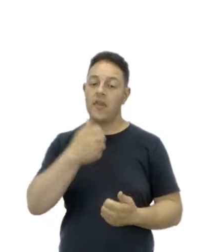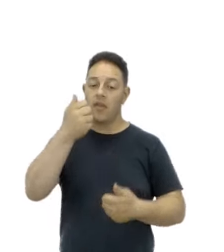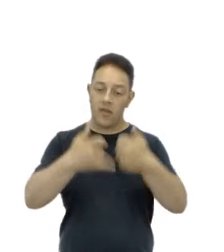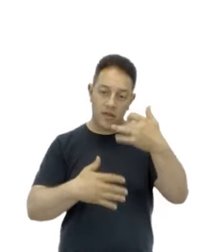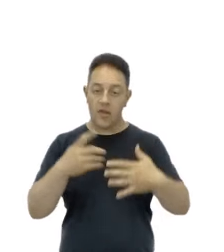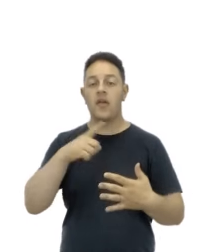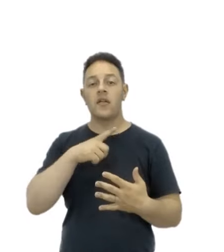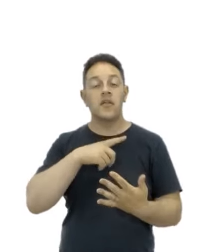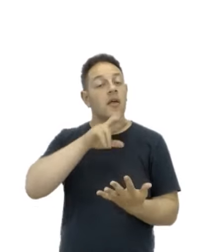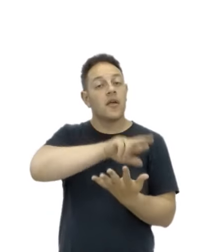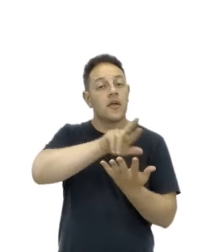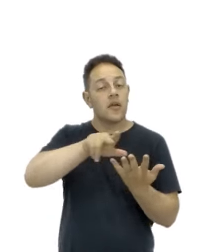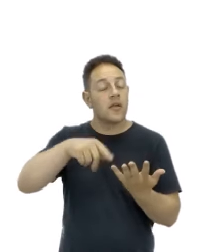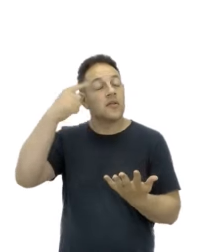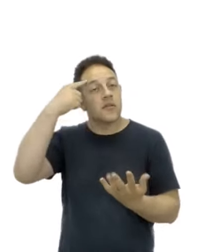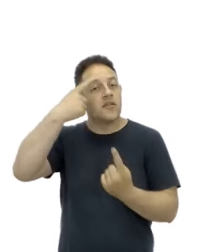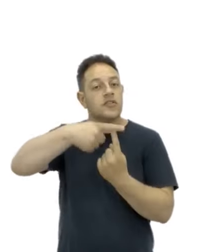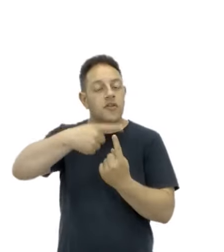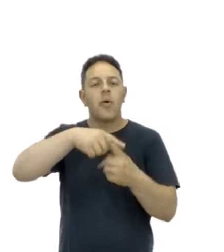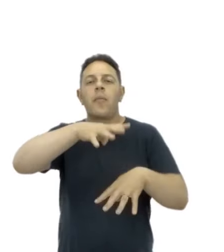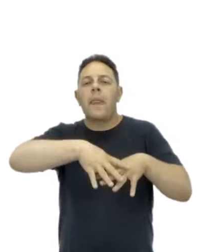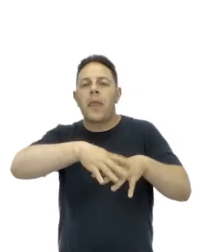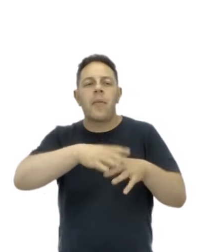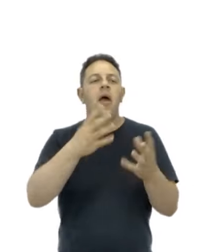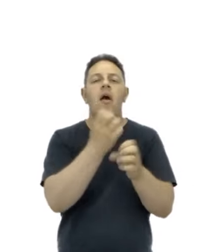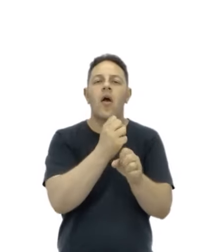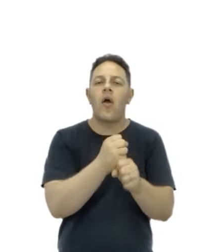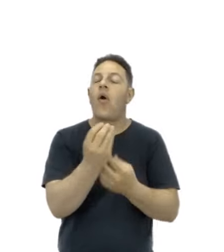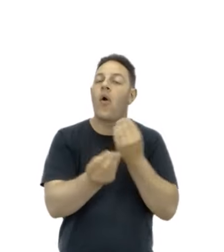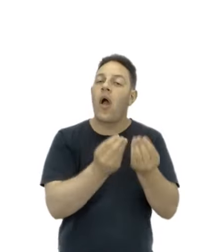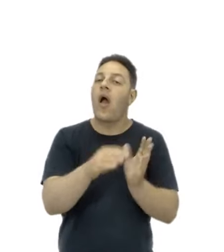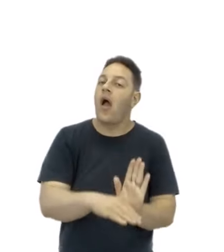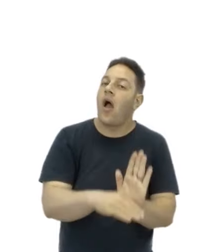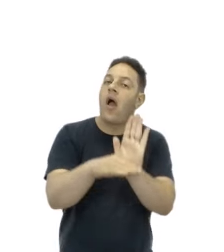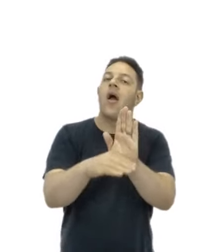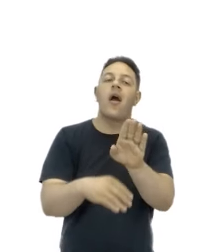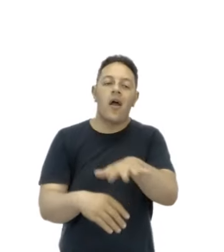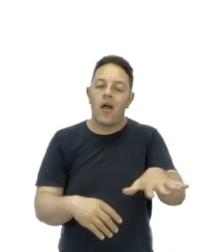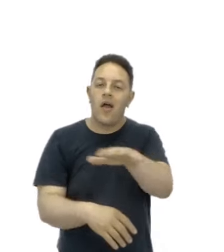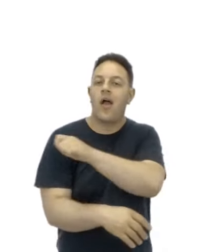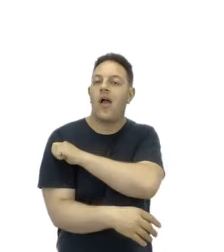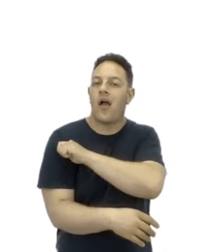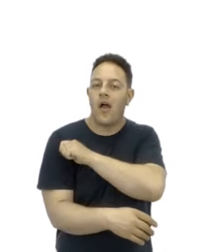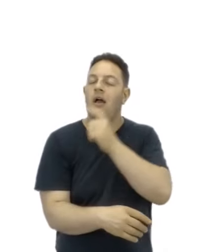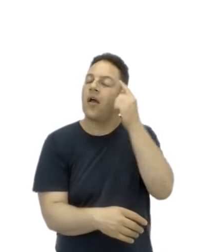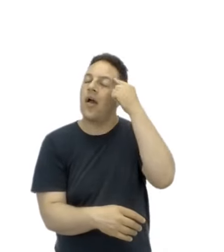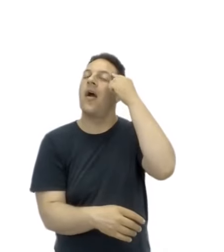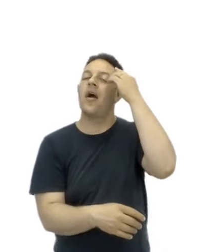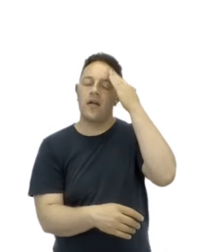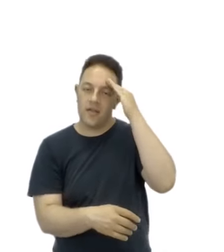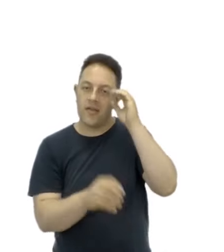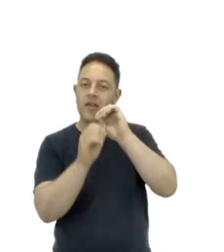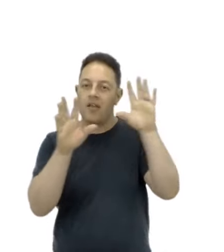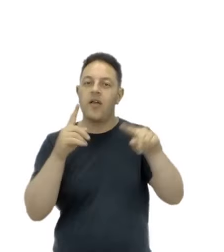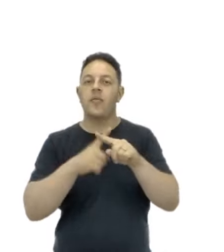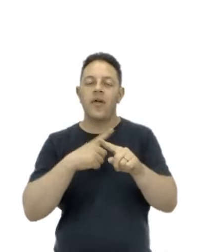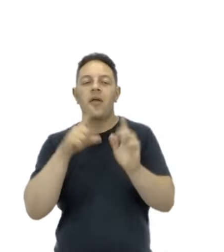tipos de pensamentos matemáticos que auxiliam na compreensão das perguntas formuladas